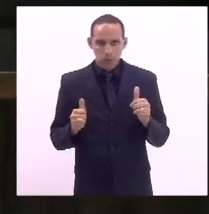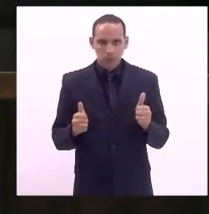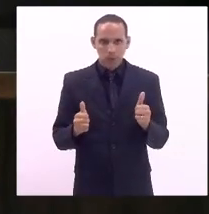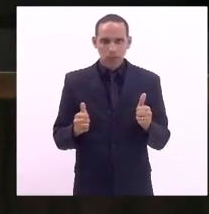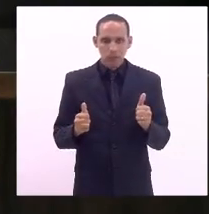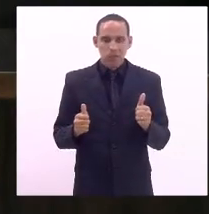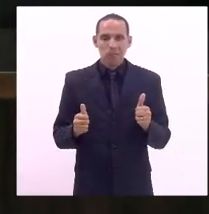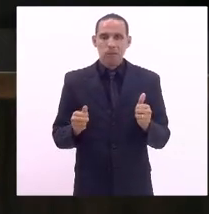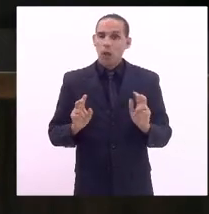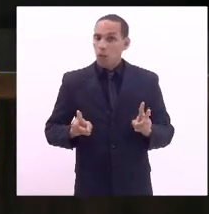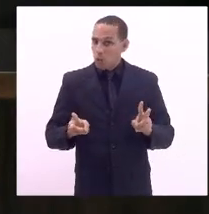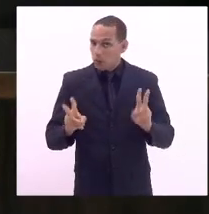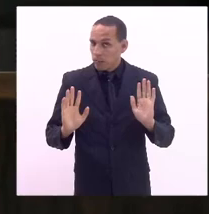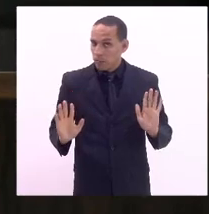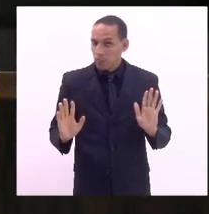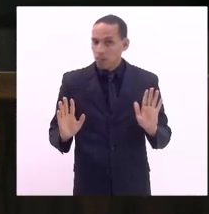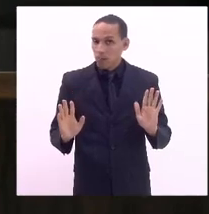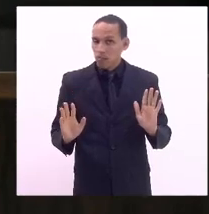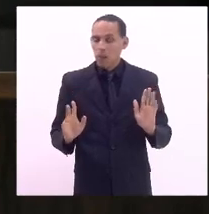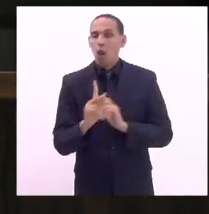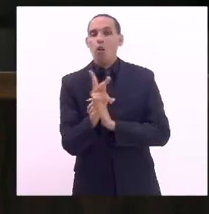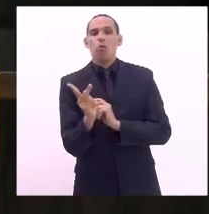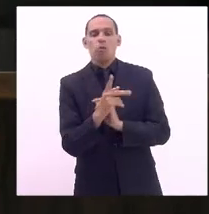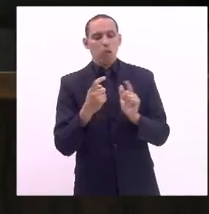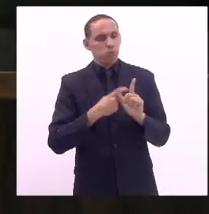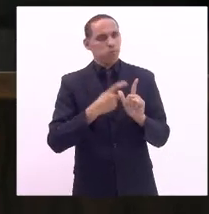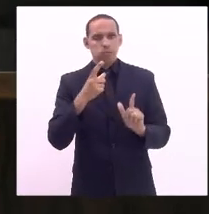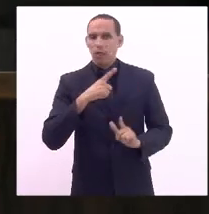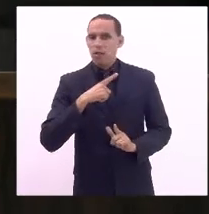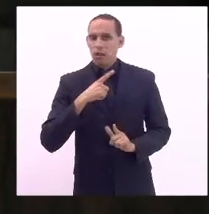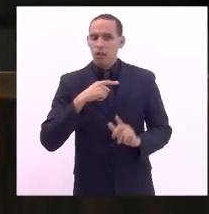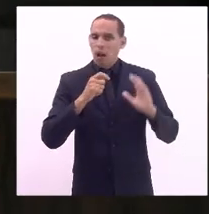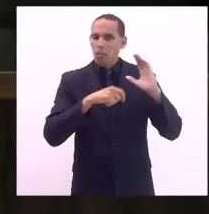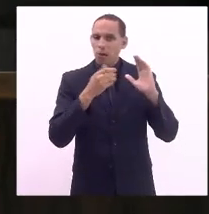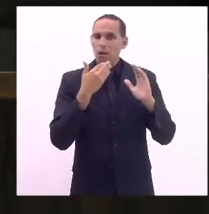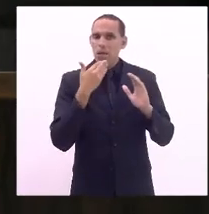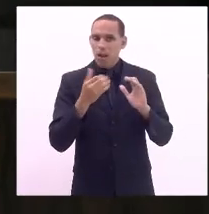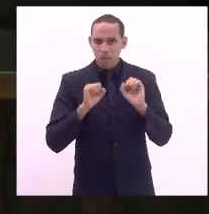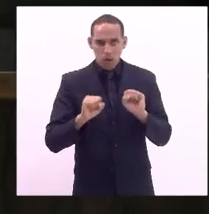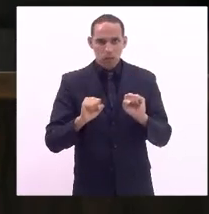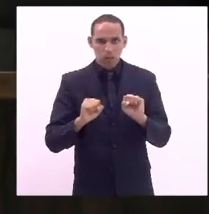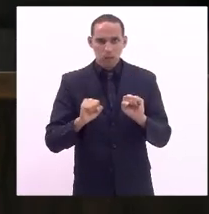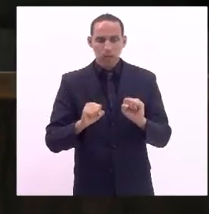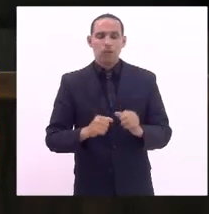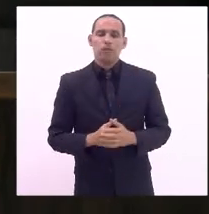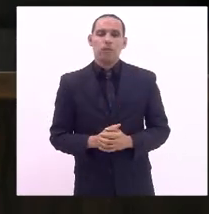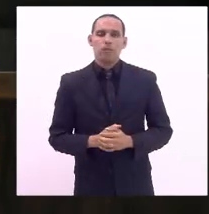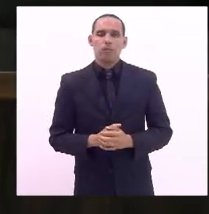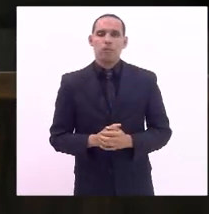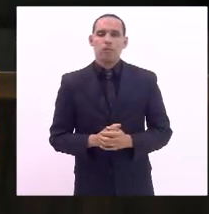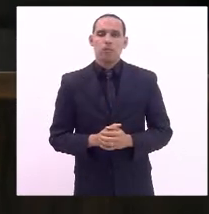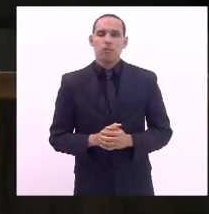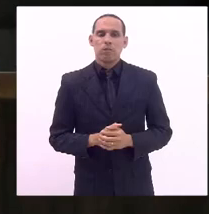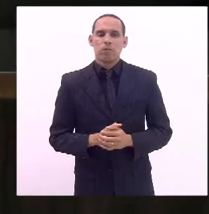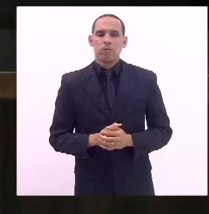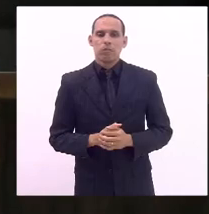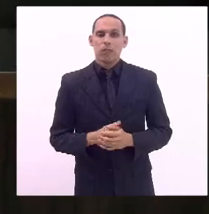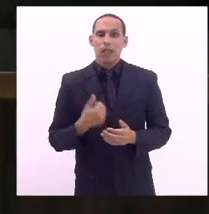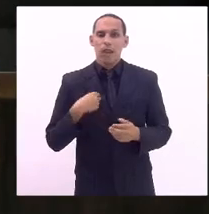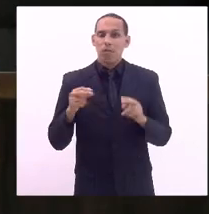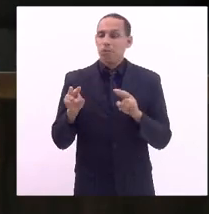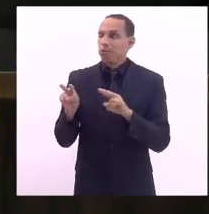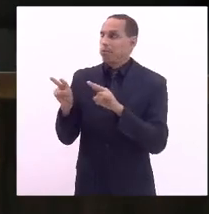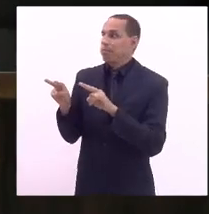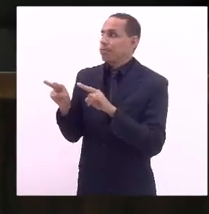E seguimos. Os dois têm autonomia de pedir a filmagem. Eu não posso... Eu estava olhando